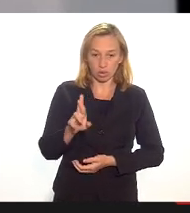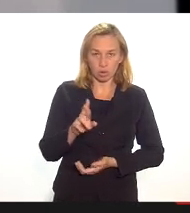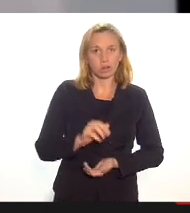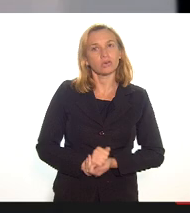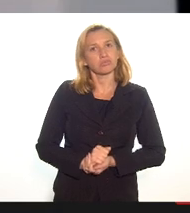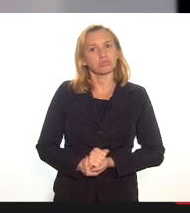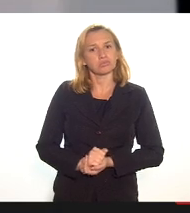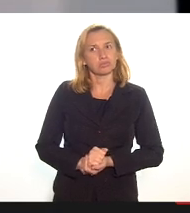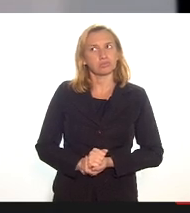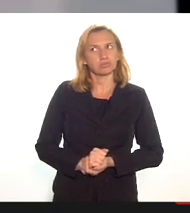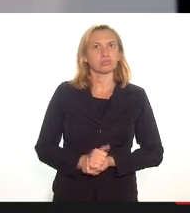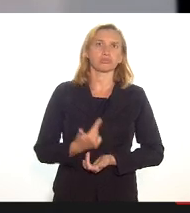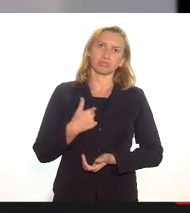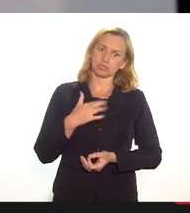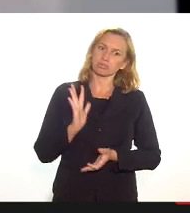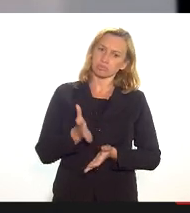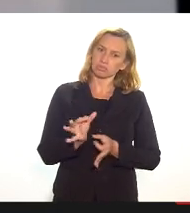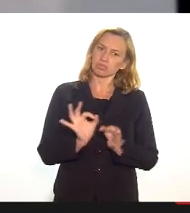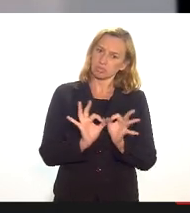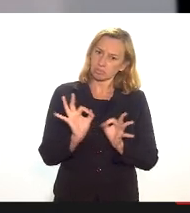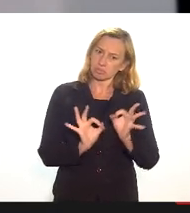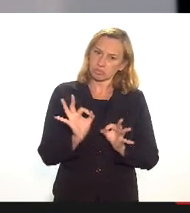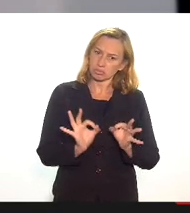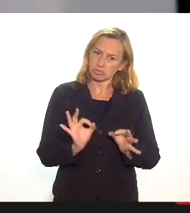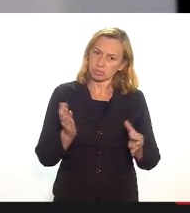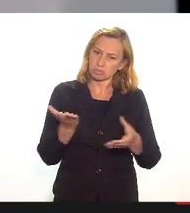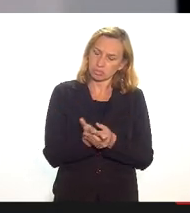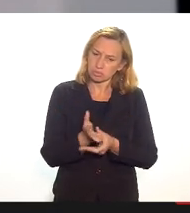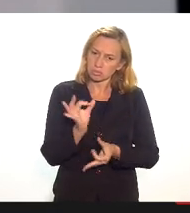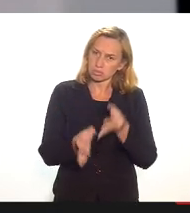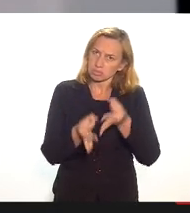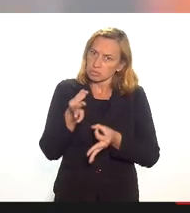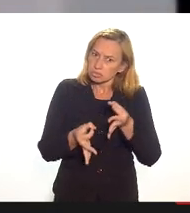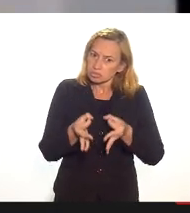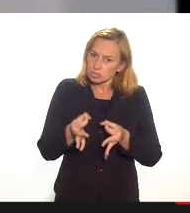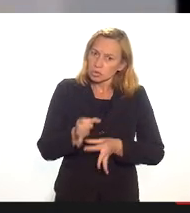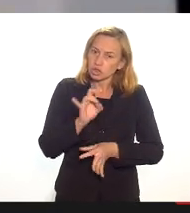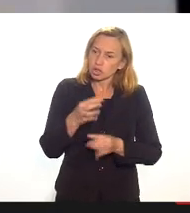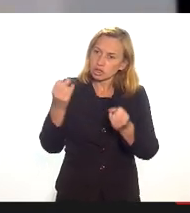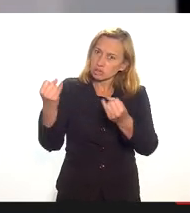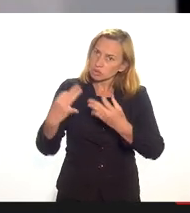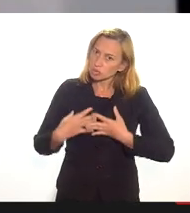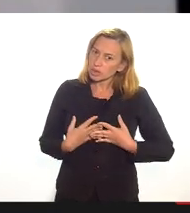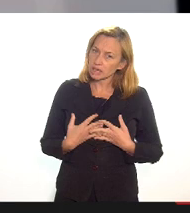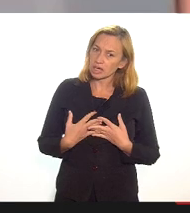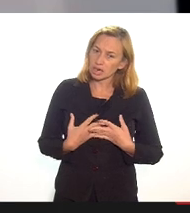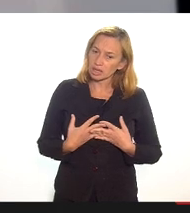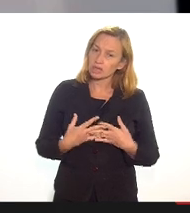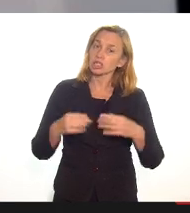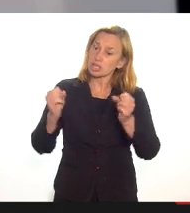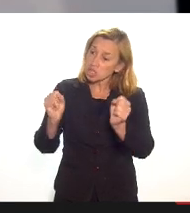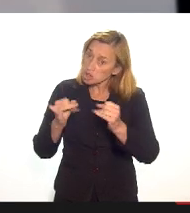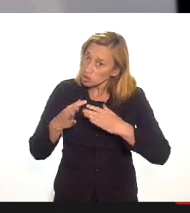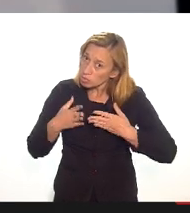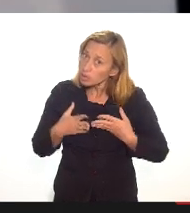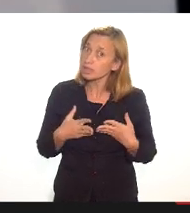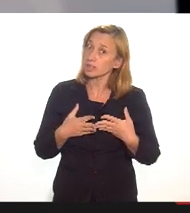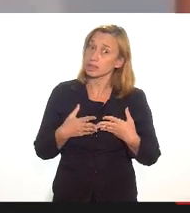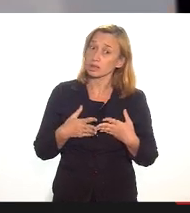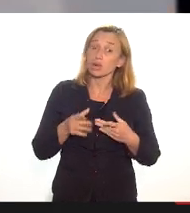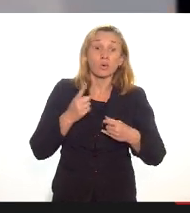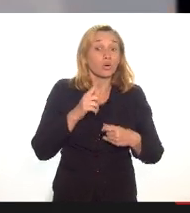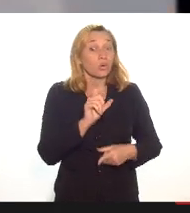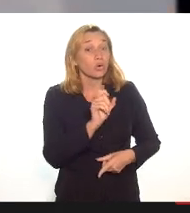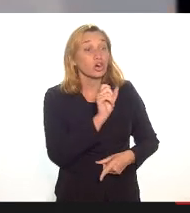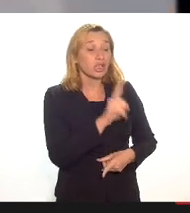Eu, sinceramente, já estou preparando uma ação judicial, porque a não ser que me expliquem, a não ser que expliquem o que é